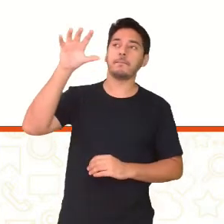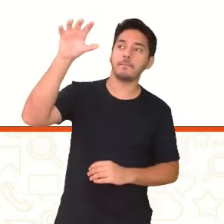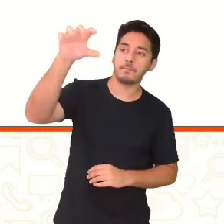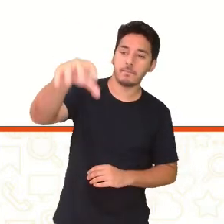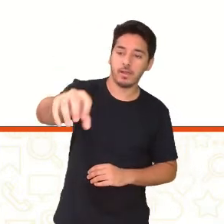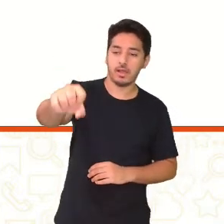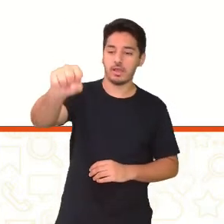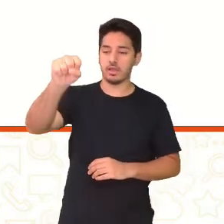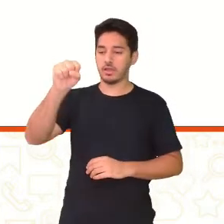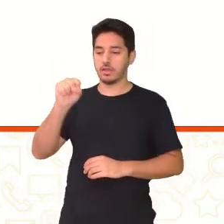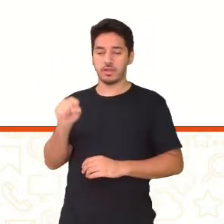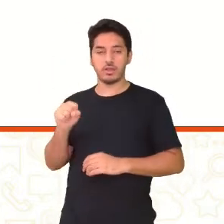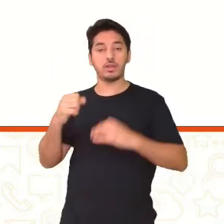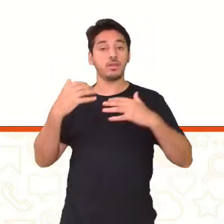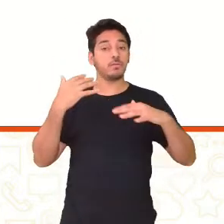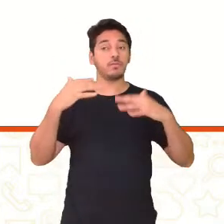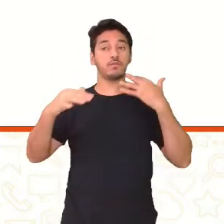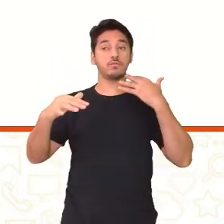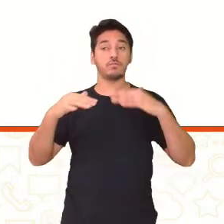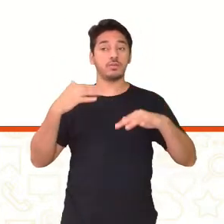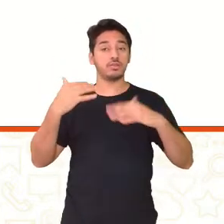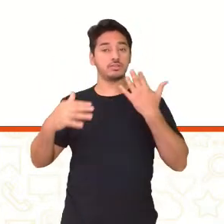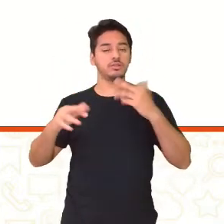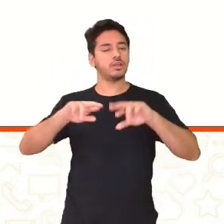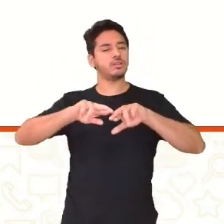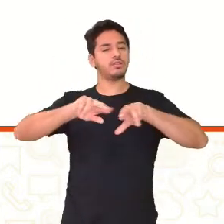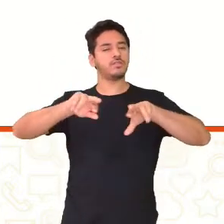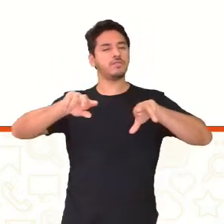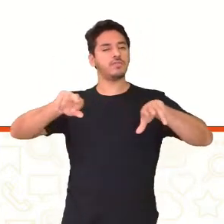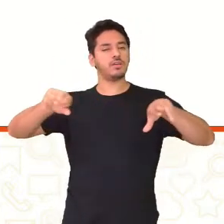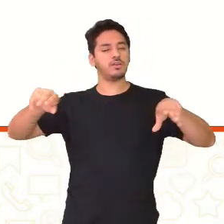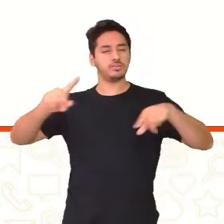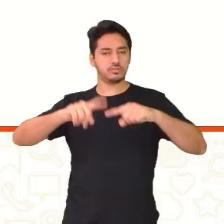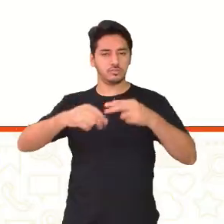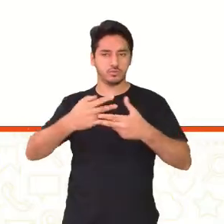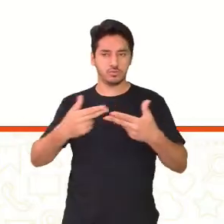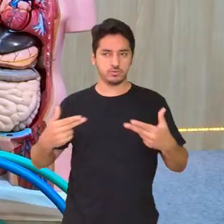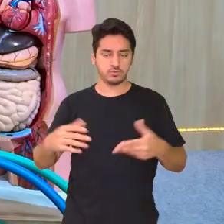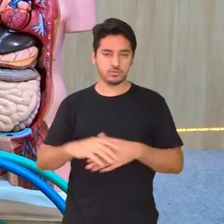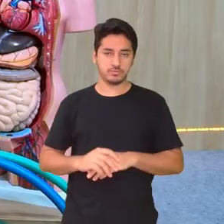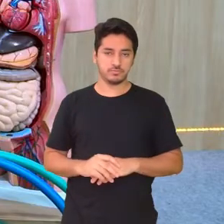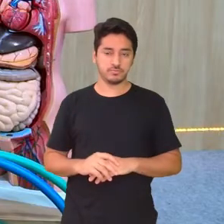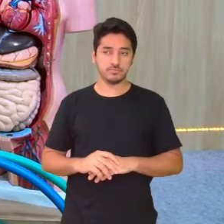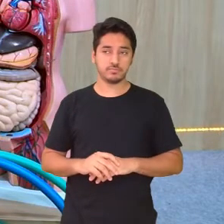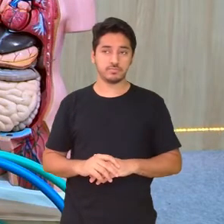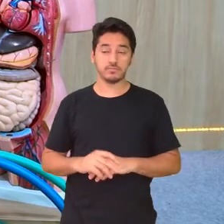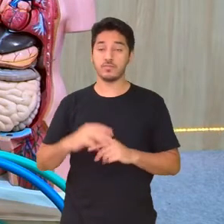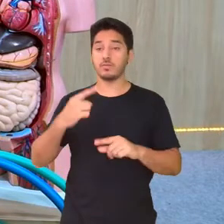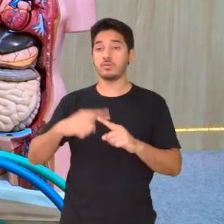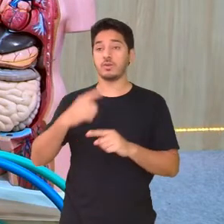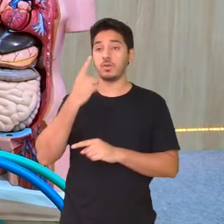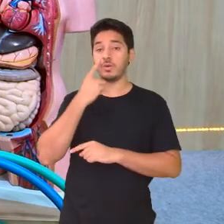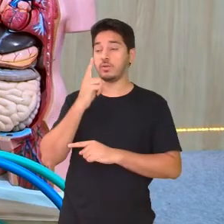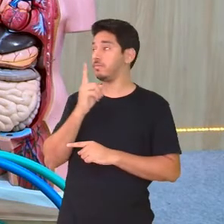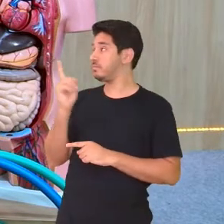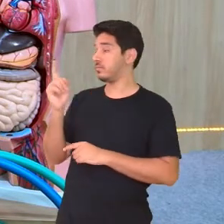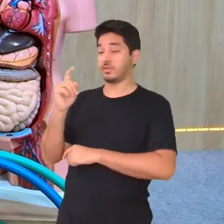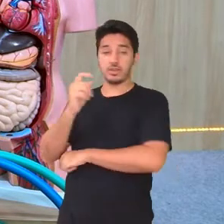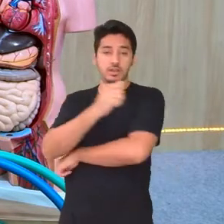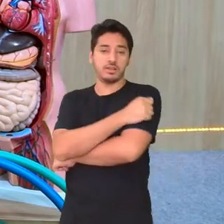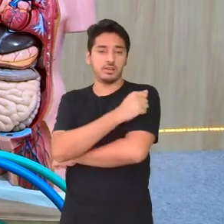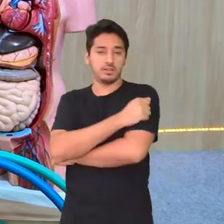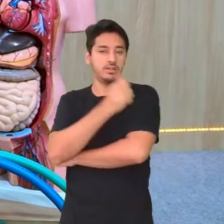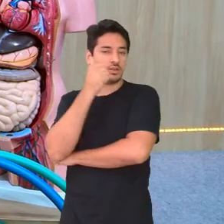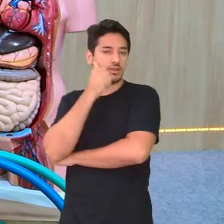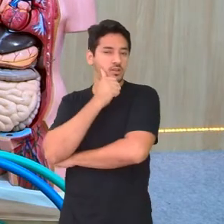objetos e movimente-se nas diversas atividades. Porque aí essa estudante ela está precisando